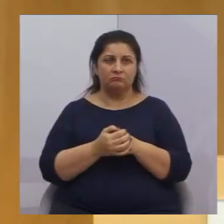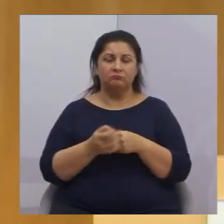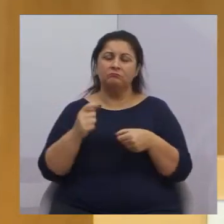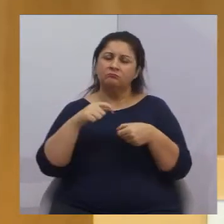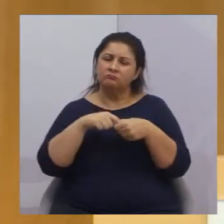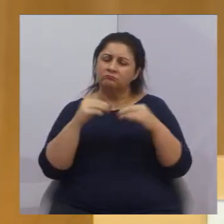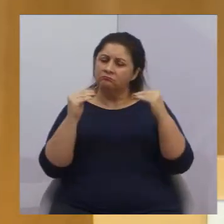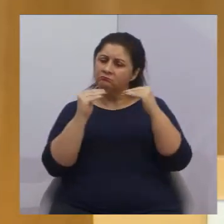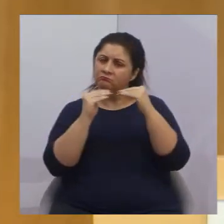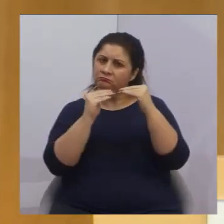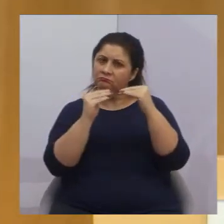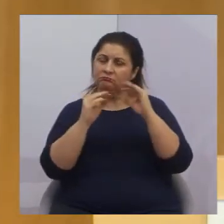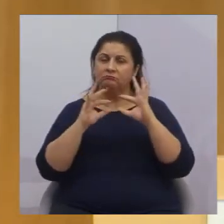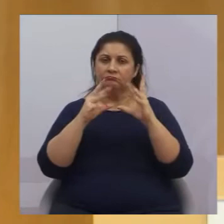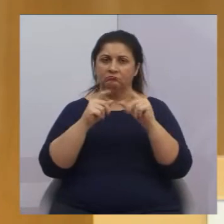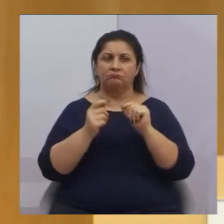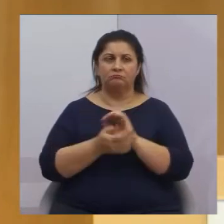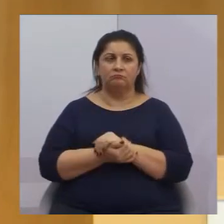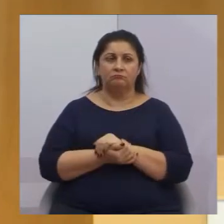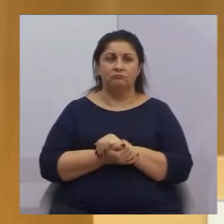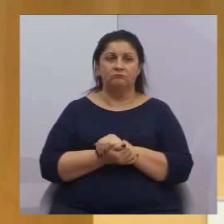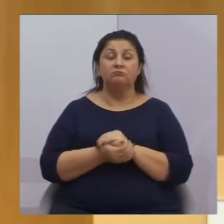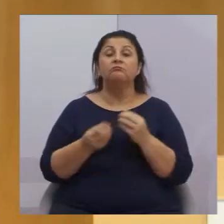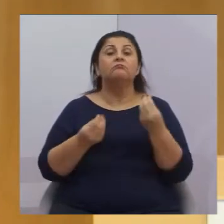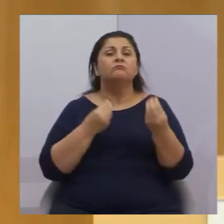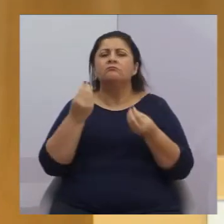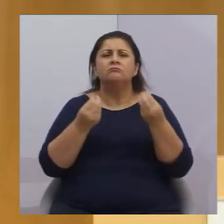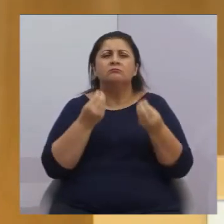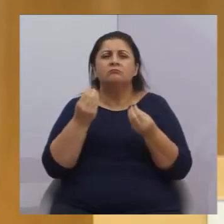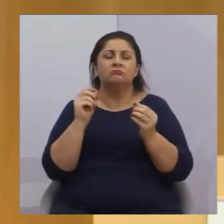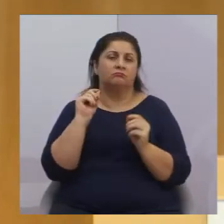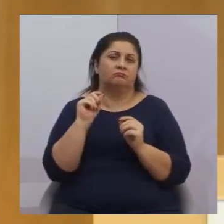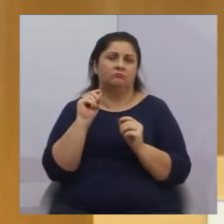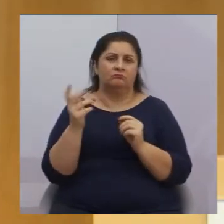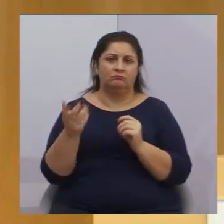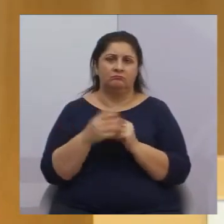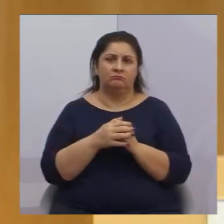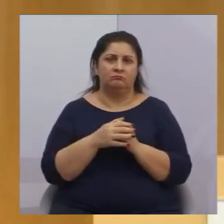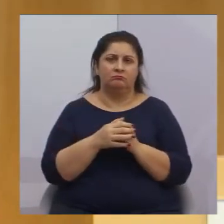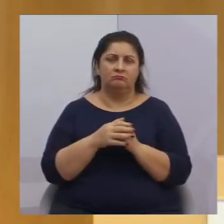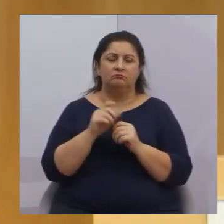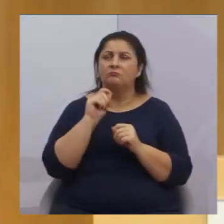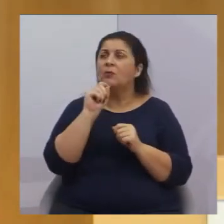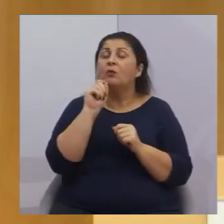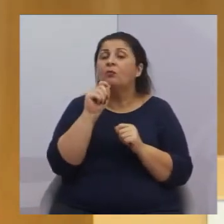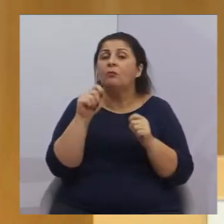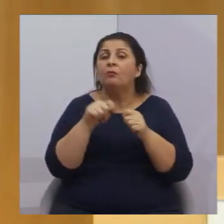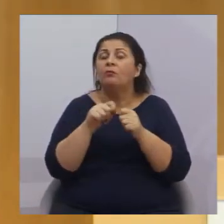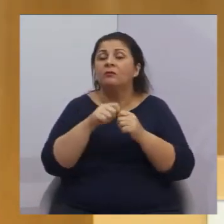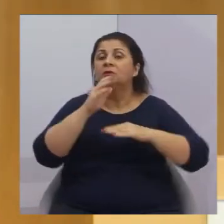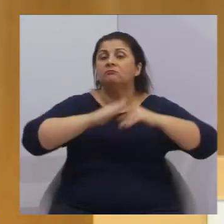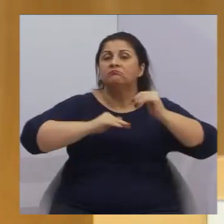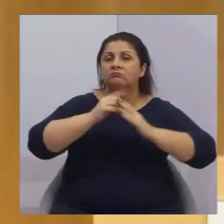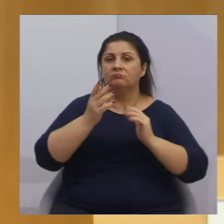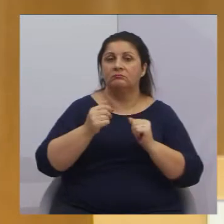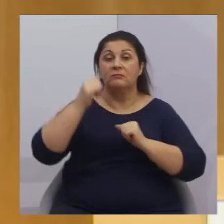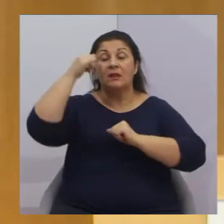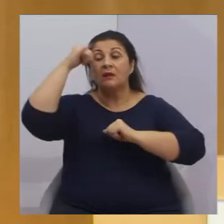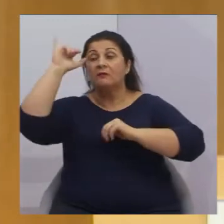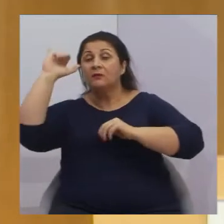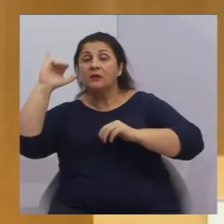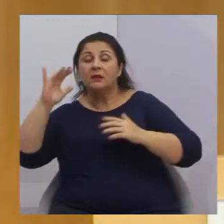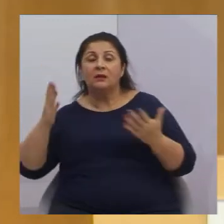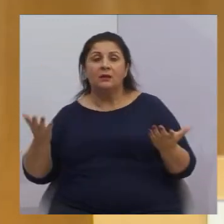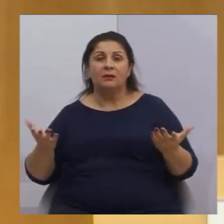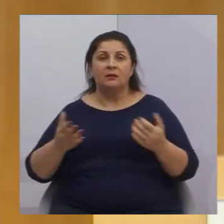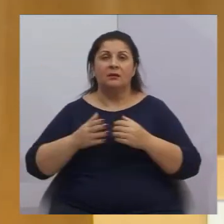conexão. Né? E aí, o que são essas alternativas, por exemplo, de prevenção,